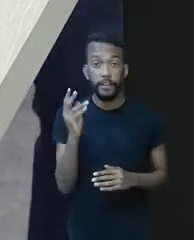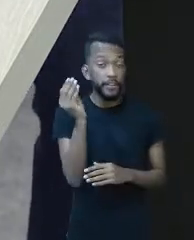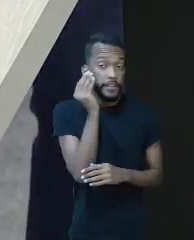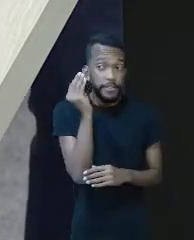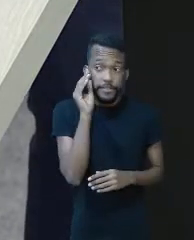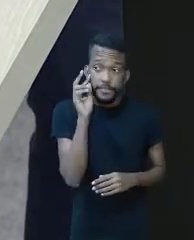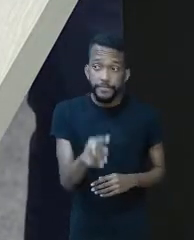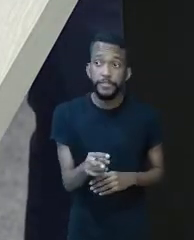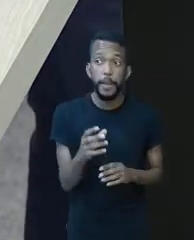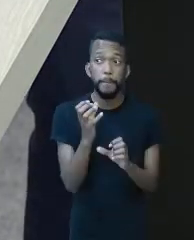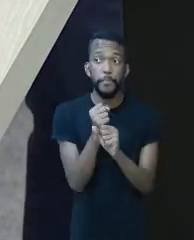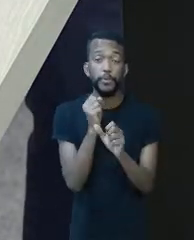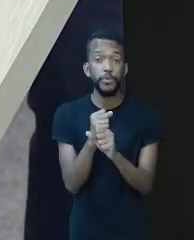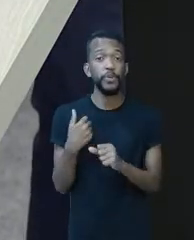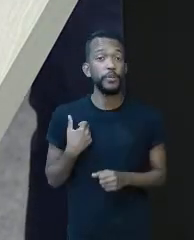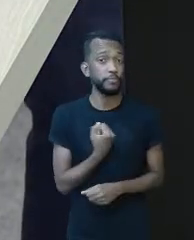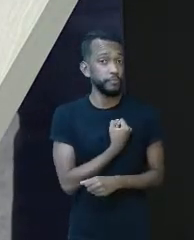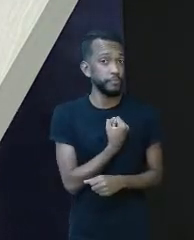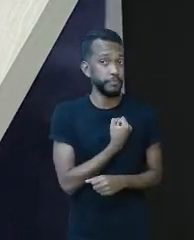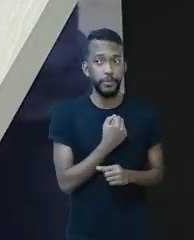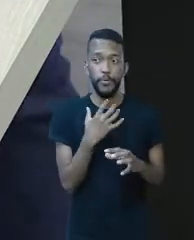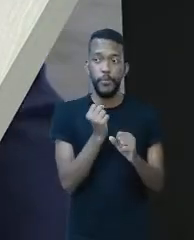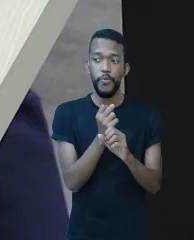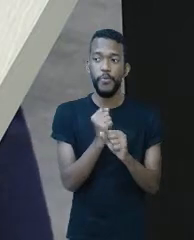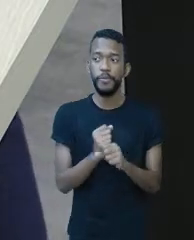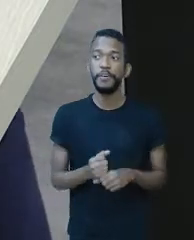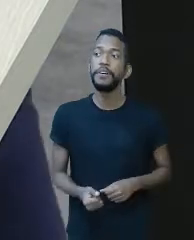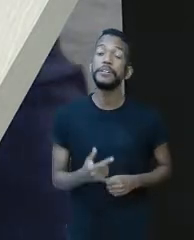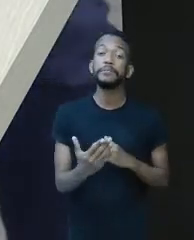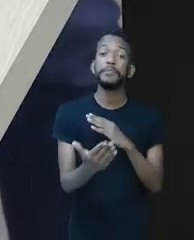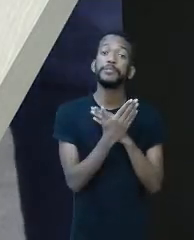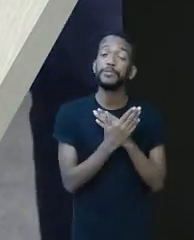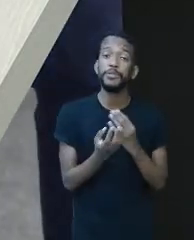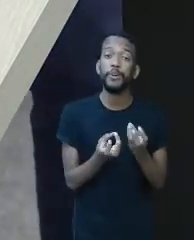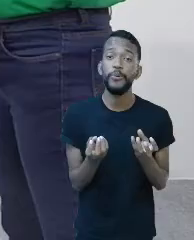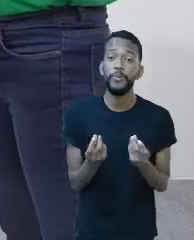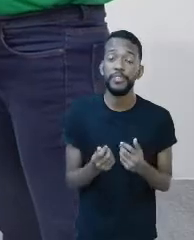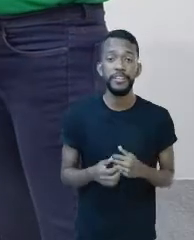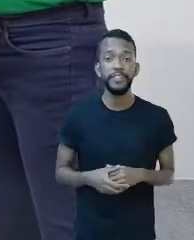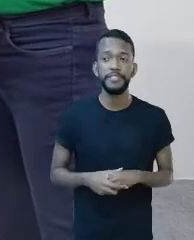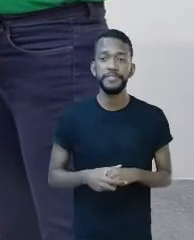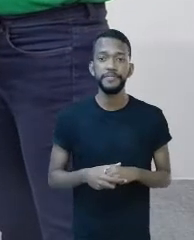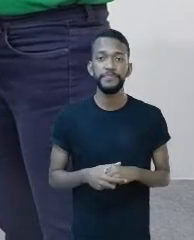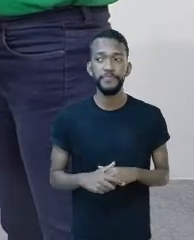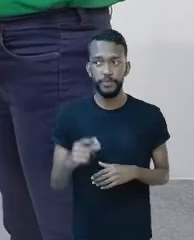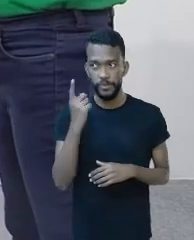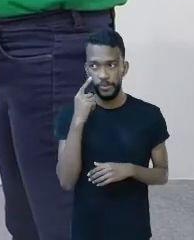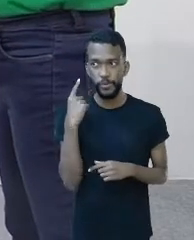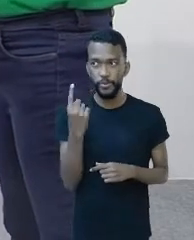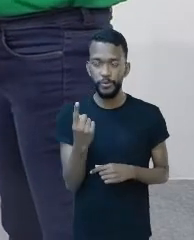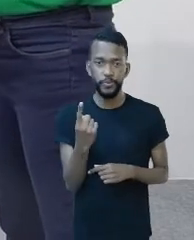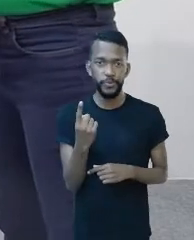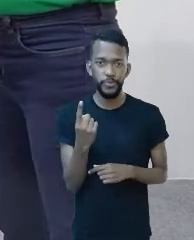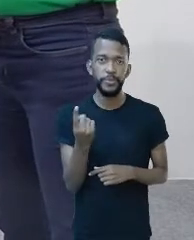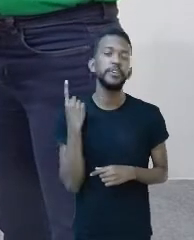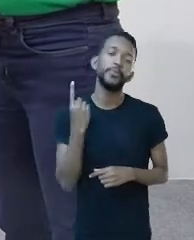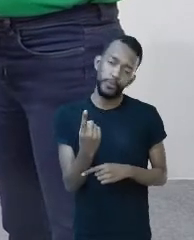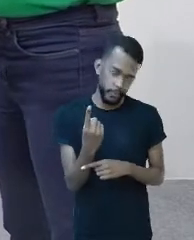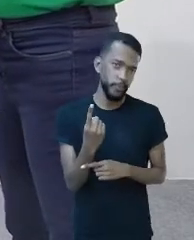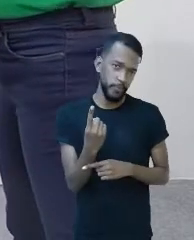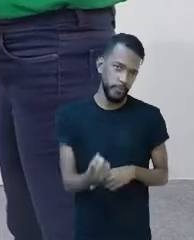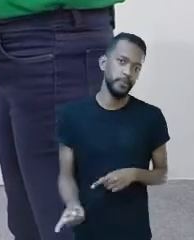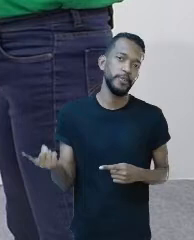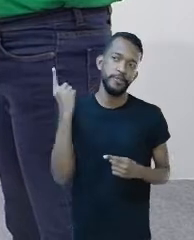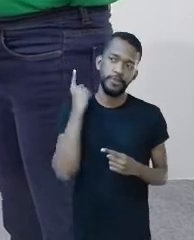aqui a pontuação que eu tirei. Vamos lá, gente. Me ajuda aqui a contar. Olha só. 1, né? Que vale 1 esse.